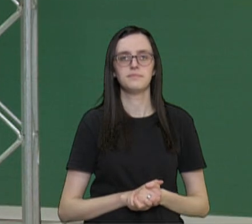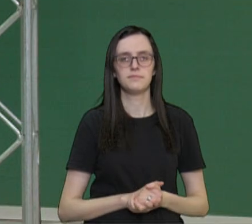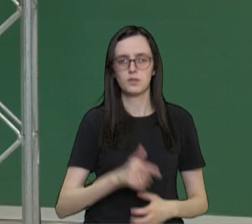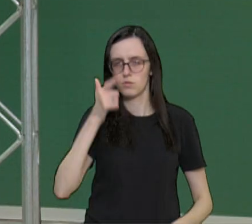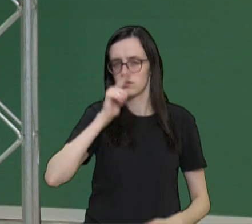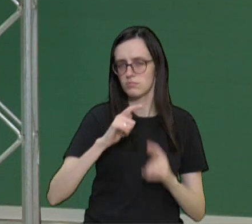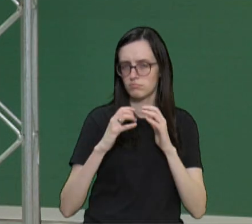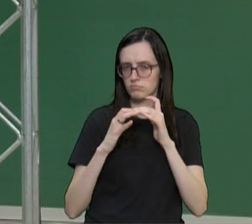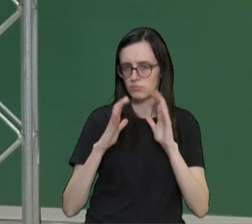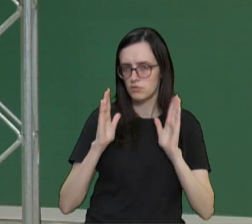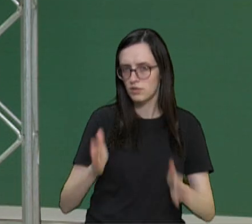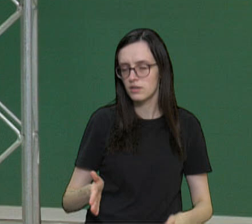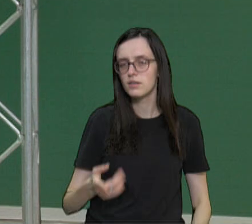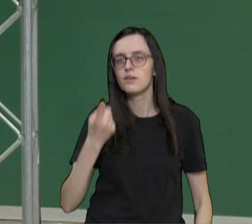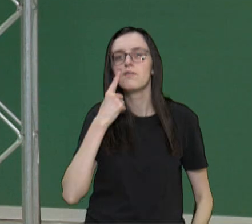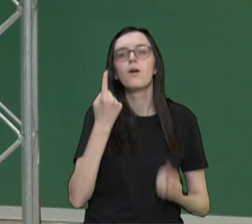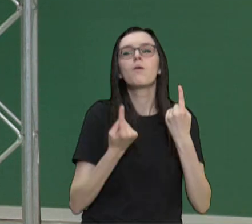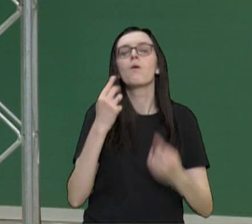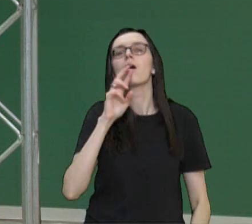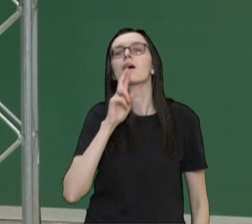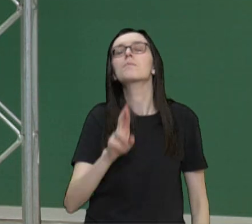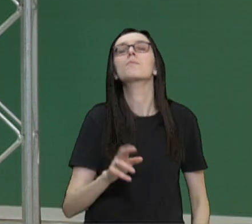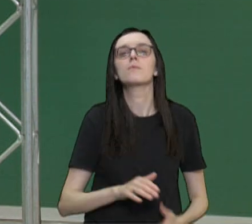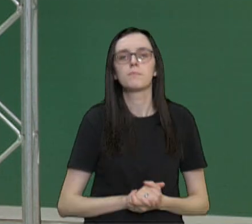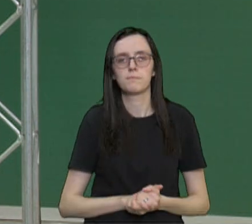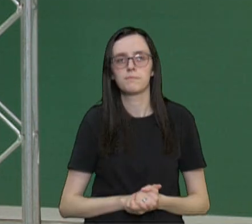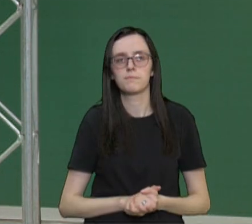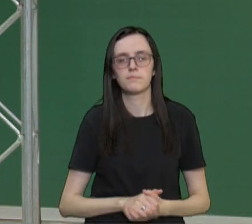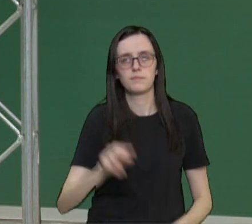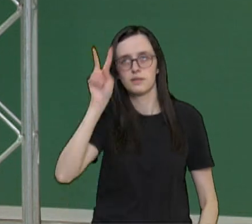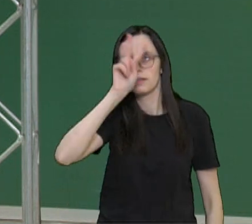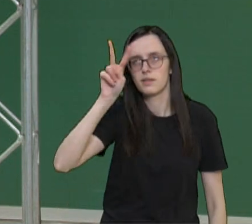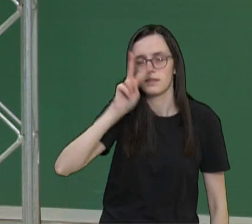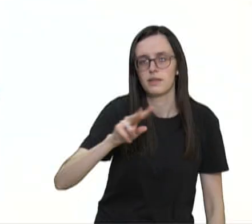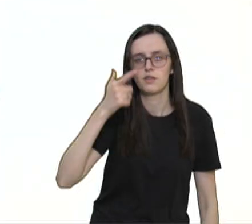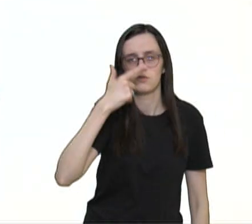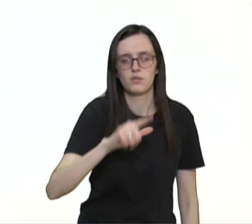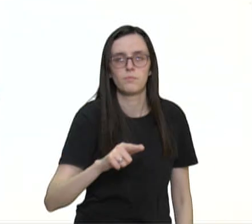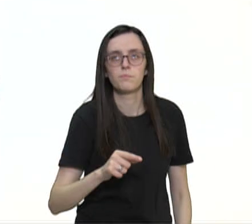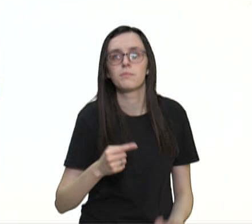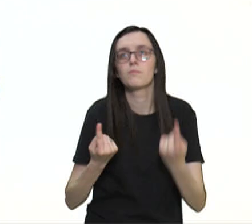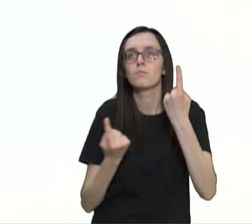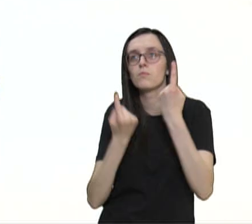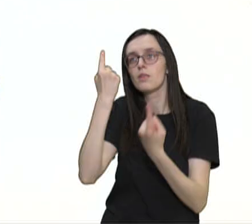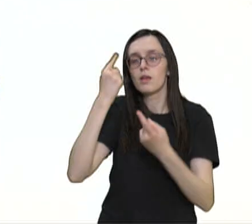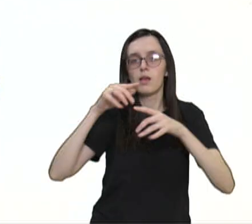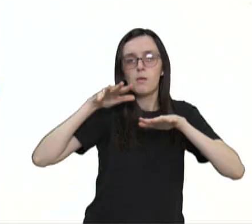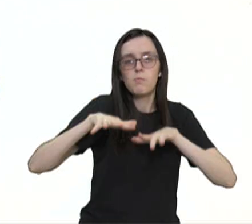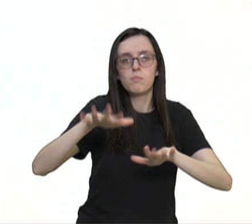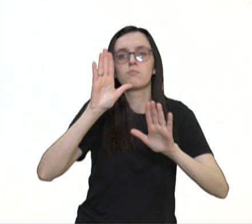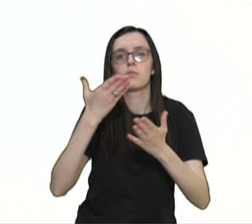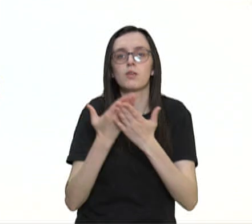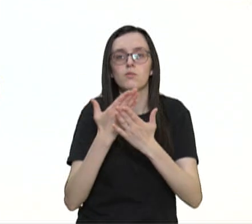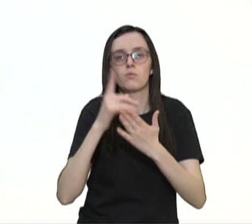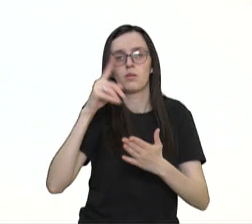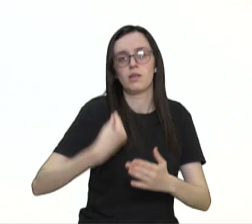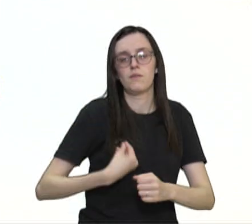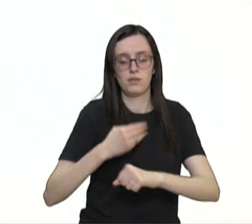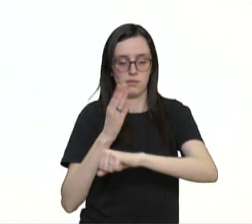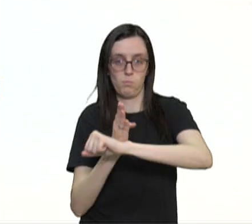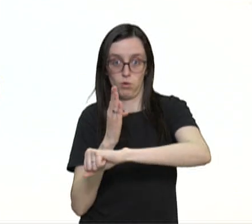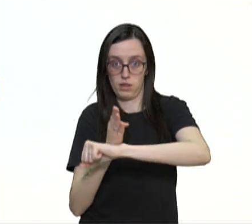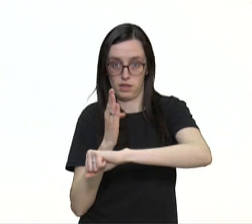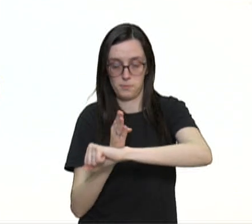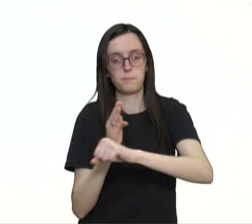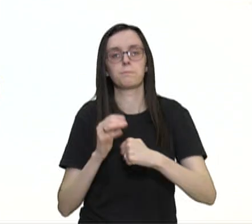Raciocinou? Vamos ver agora qual a resposta? Vamos ler de novo a pergunta. Quais dos movimentos estudados na Idade Moderna